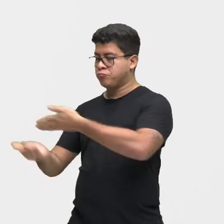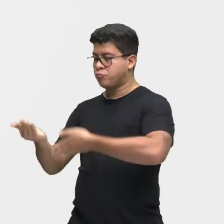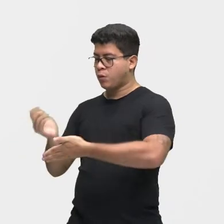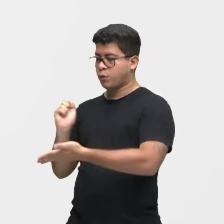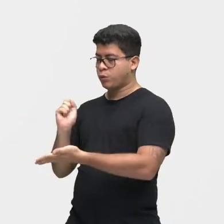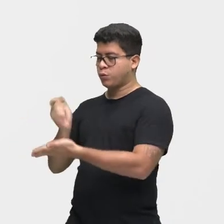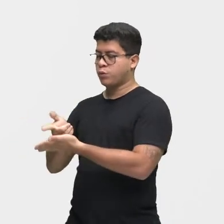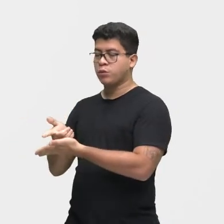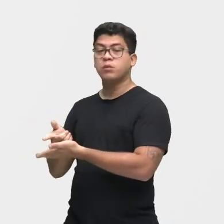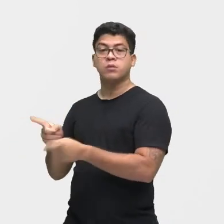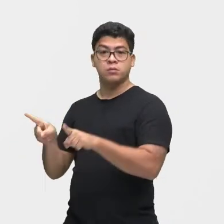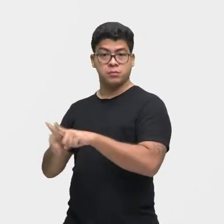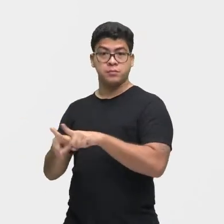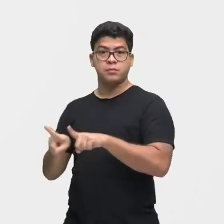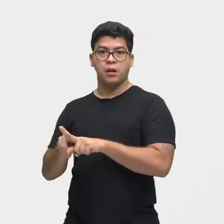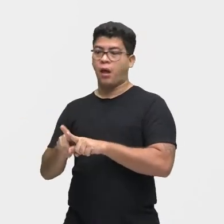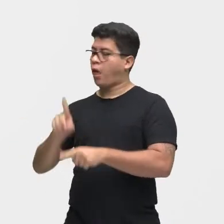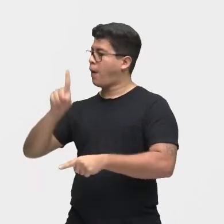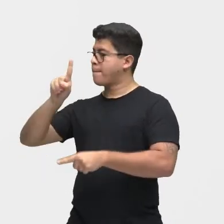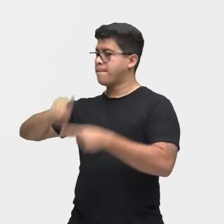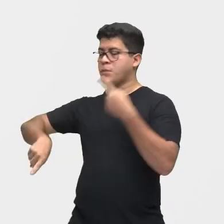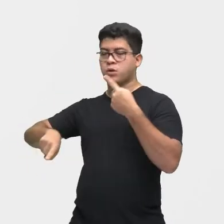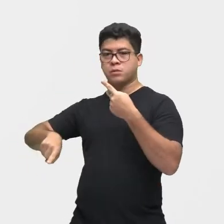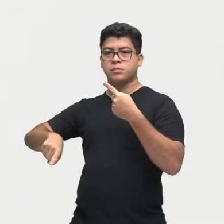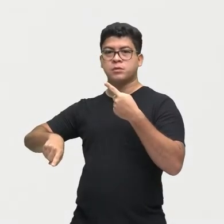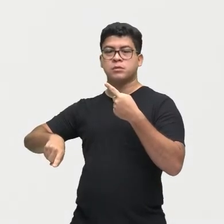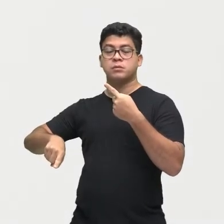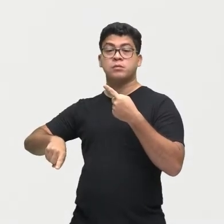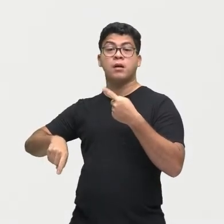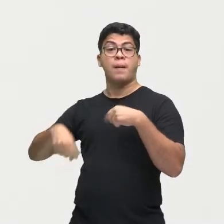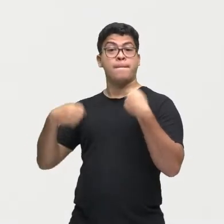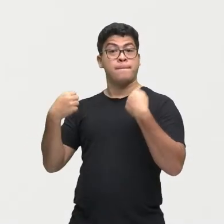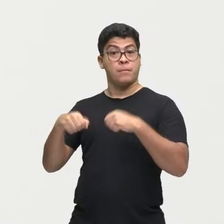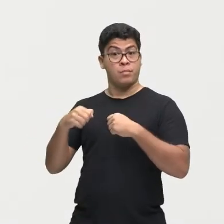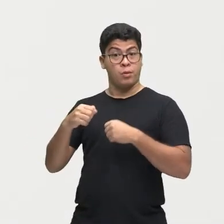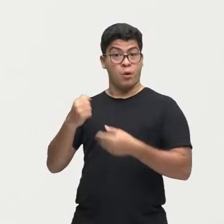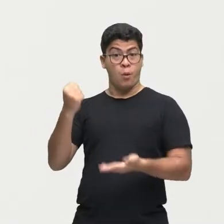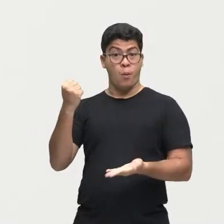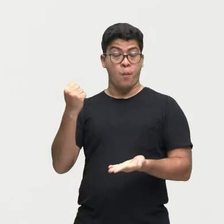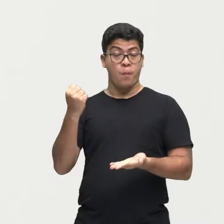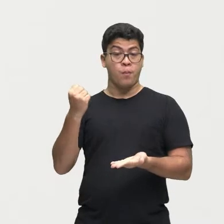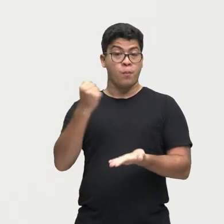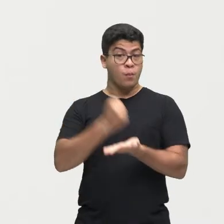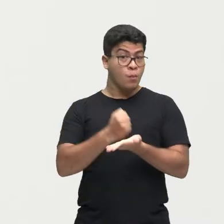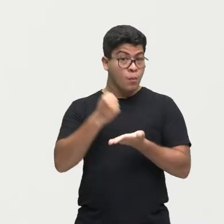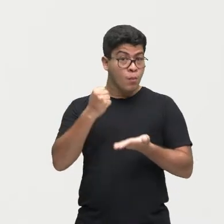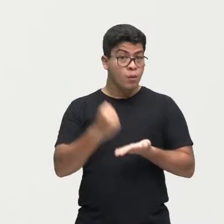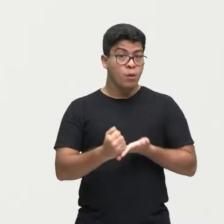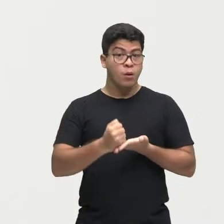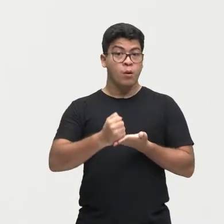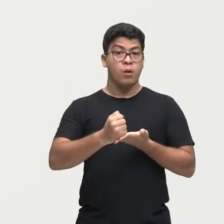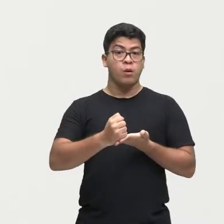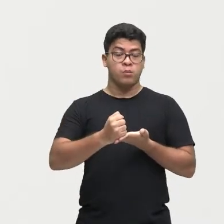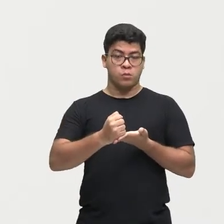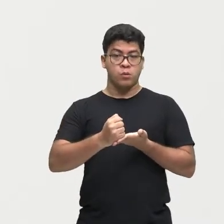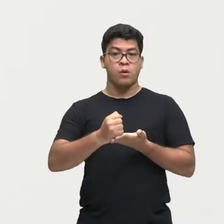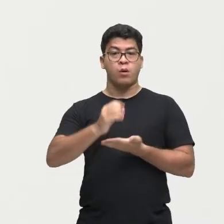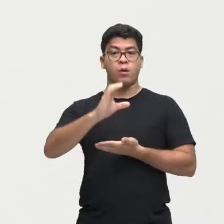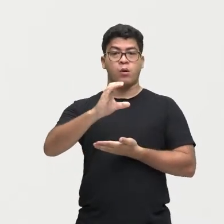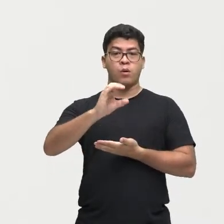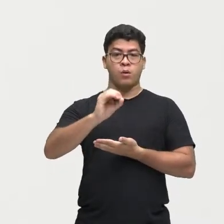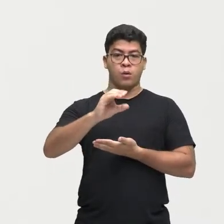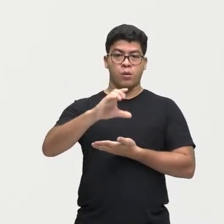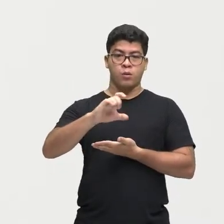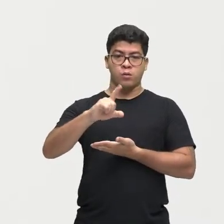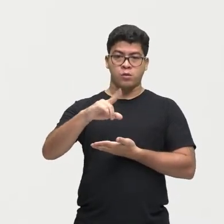colônia, ela é proibida, não esqueçam, Pacto Colonial, sistema, né, de normas e leis.